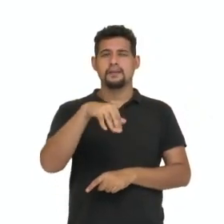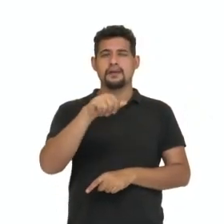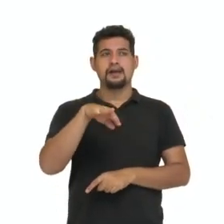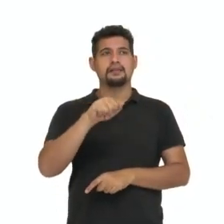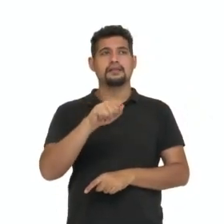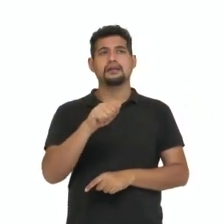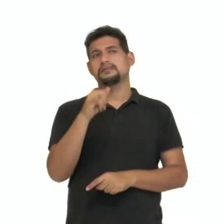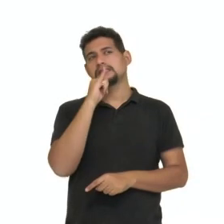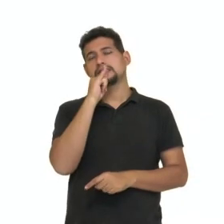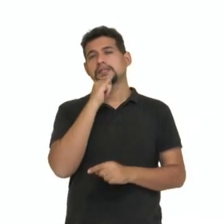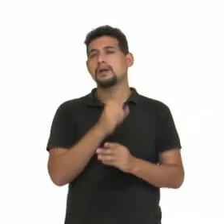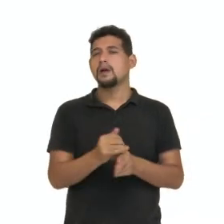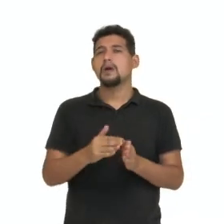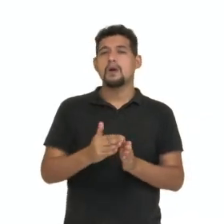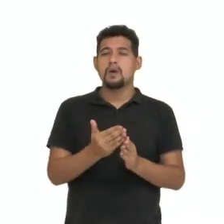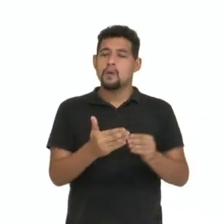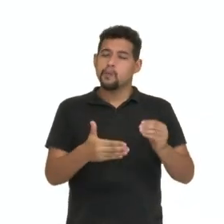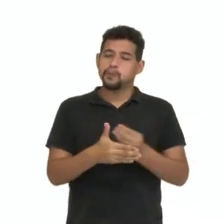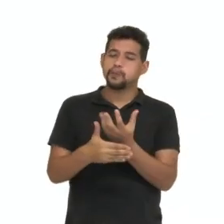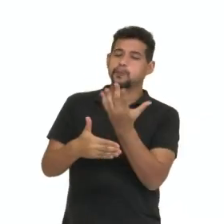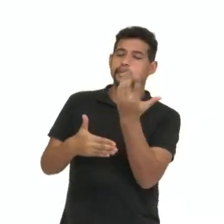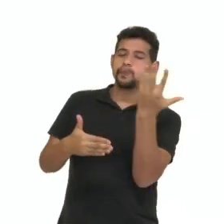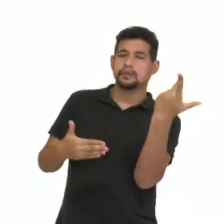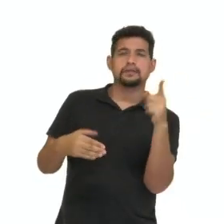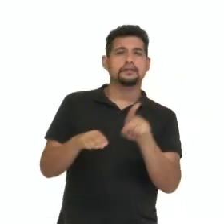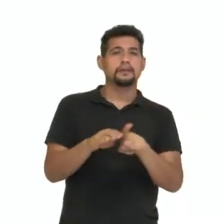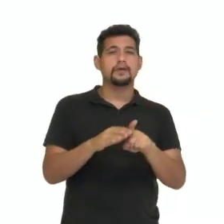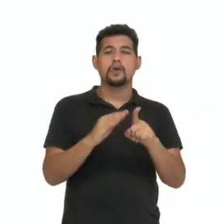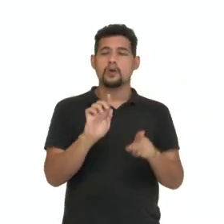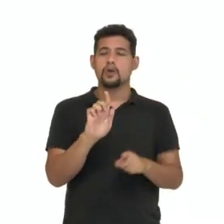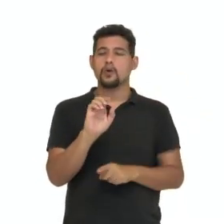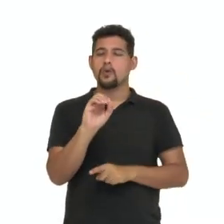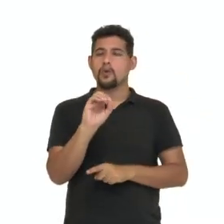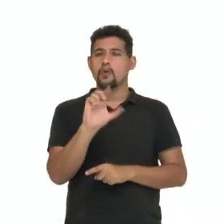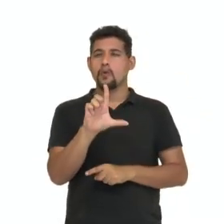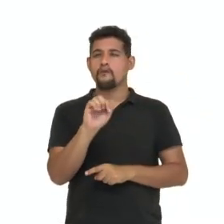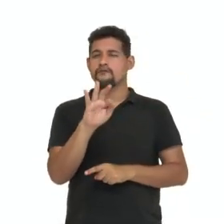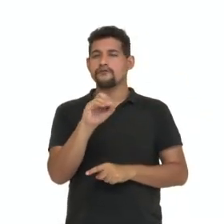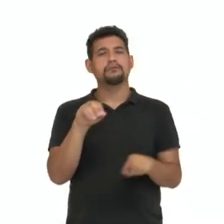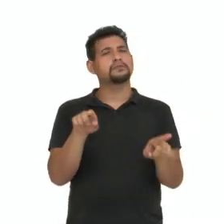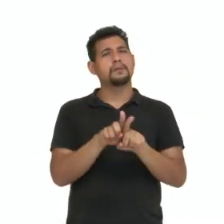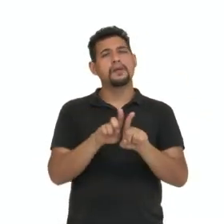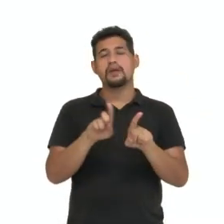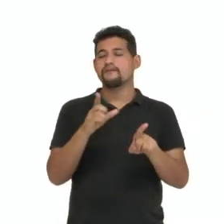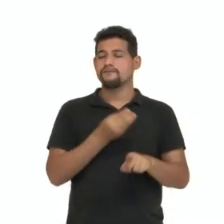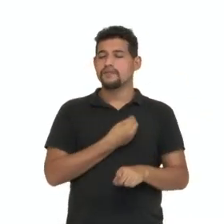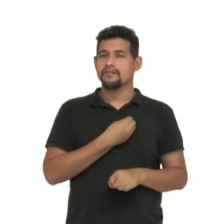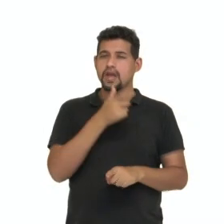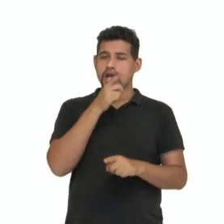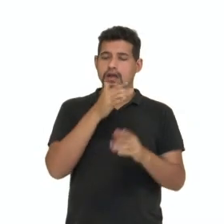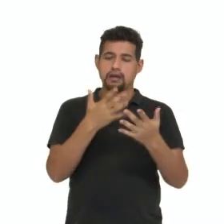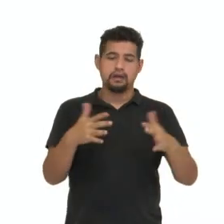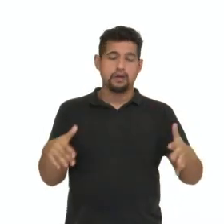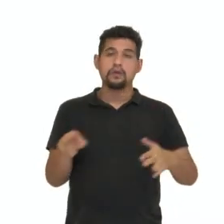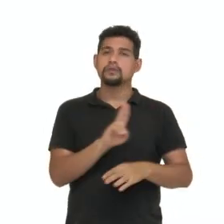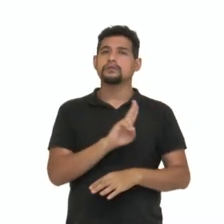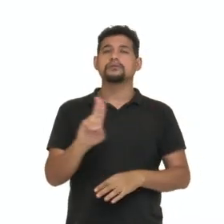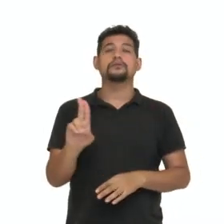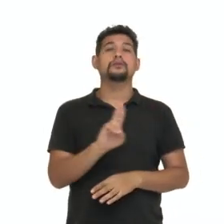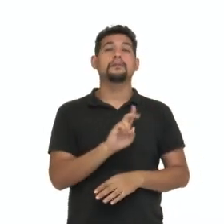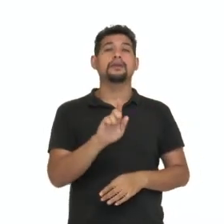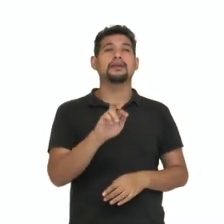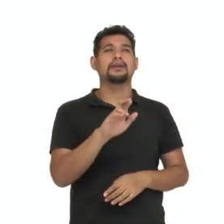seria baleia, golfinho, né, que são aqueles que são exclusivamente marinhos, né, predominantemente marinhos. O nome deriva do